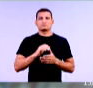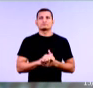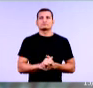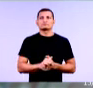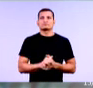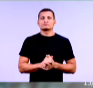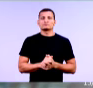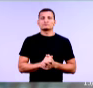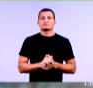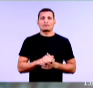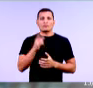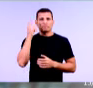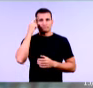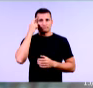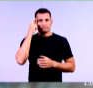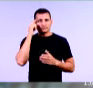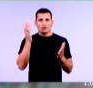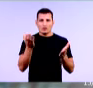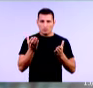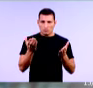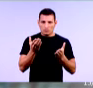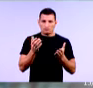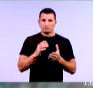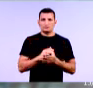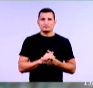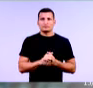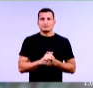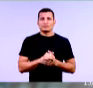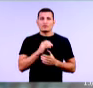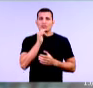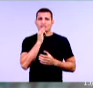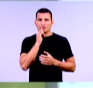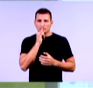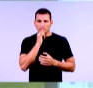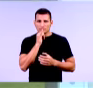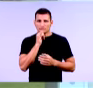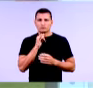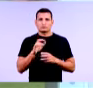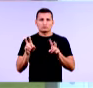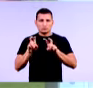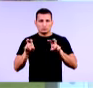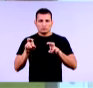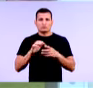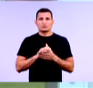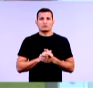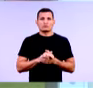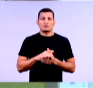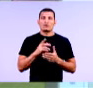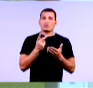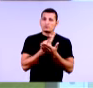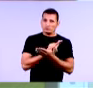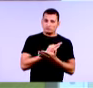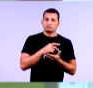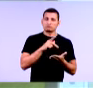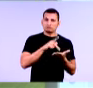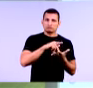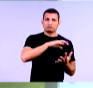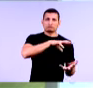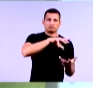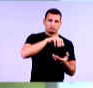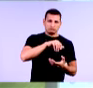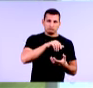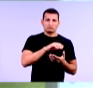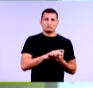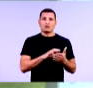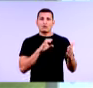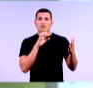Então, quando a gente vai pensar agora no modelo virtual, e acontece isso no nosso modelo real, a gente